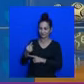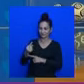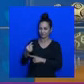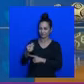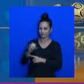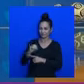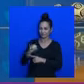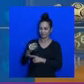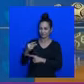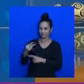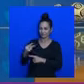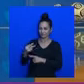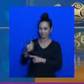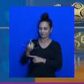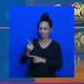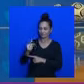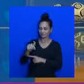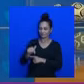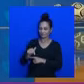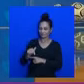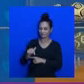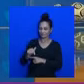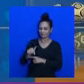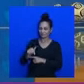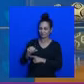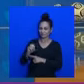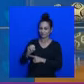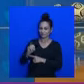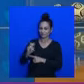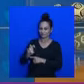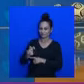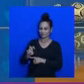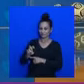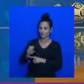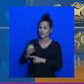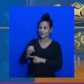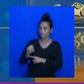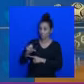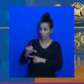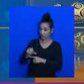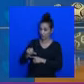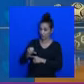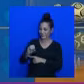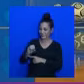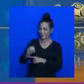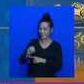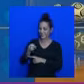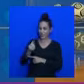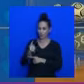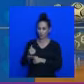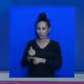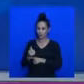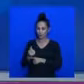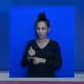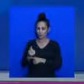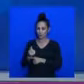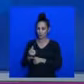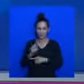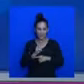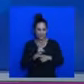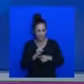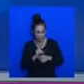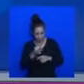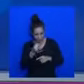21, 02, 17, 05, 09 e 01.